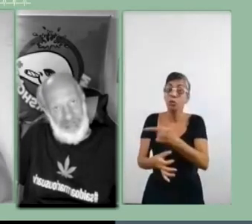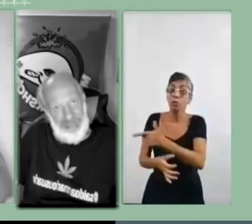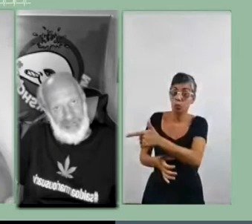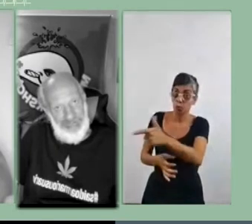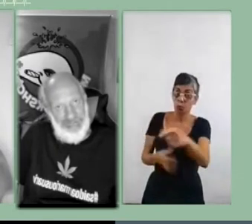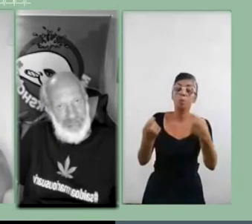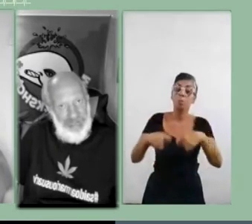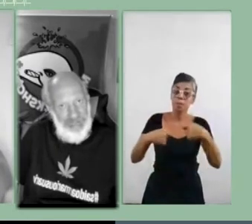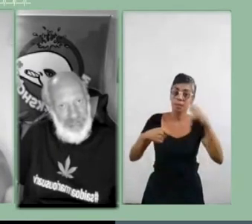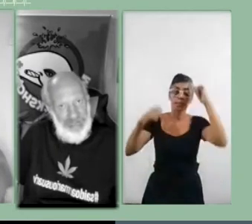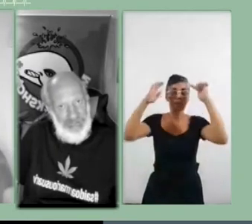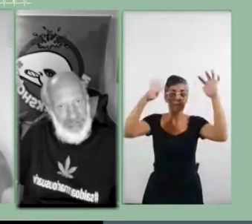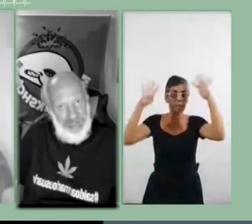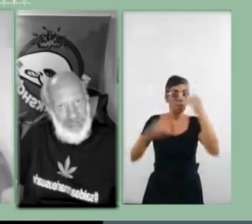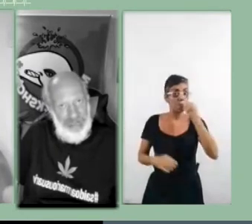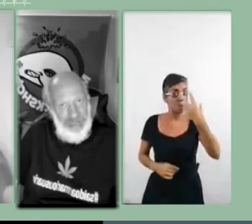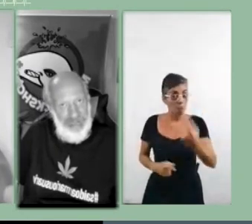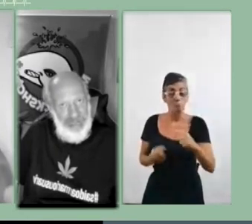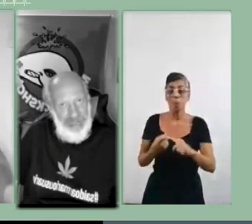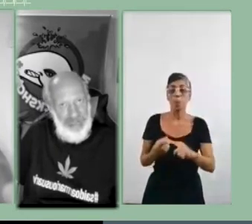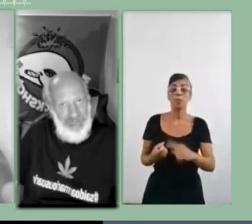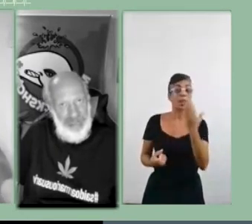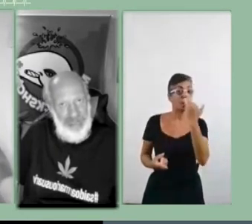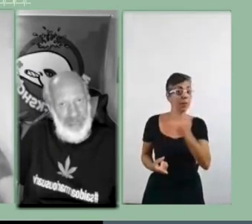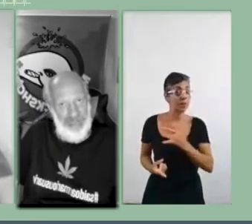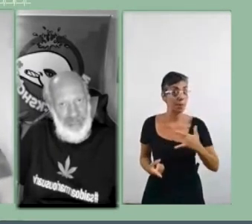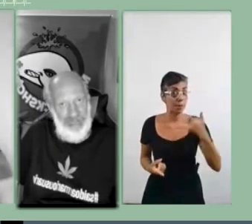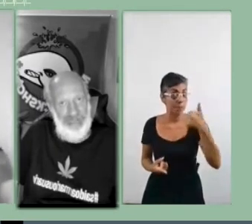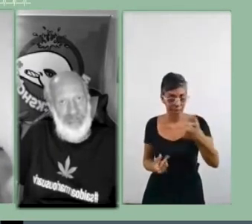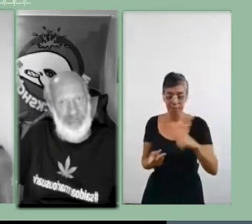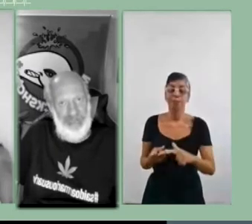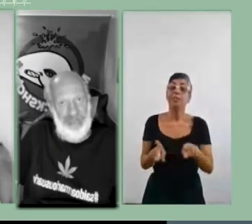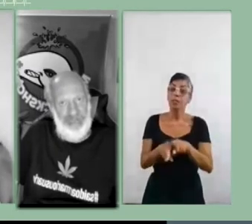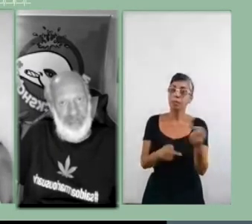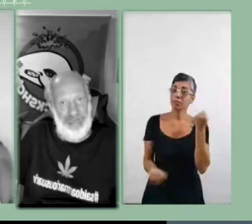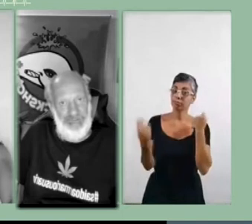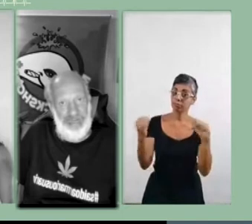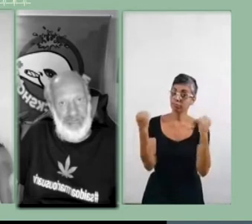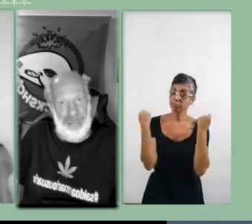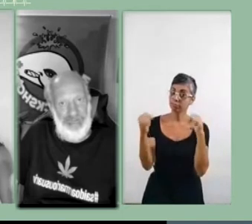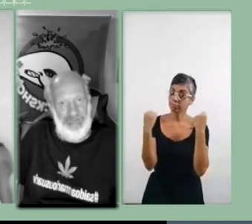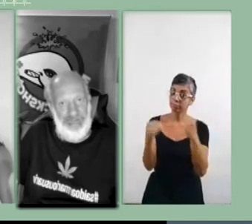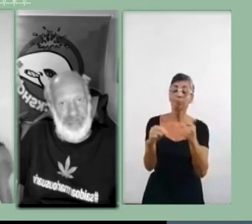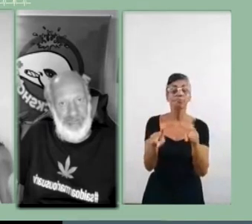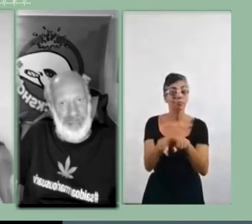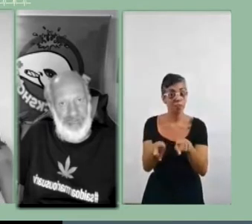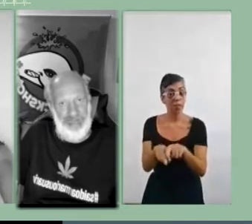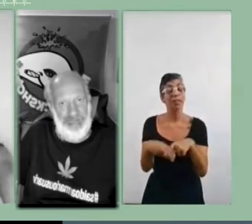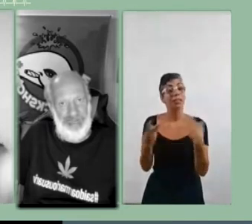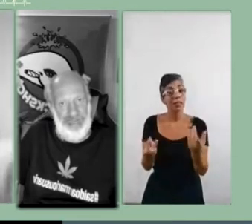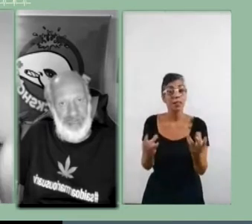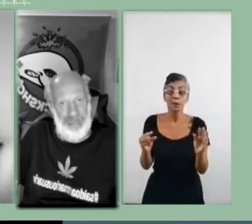uma alimentação boa, fazer exercícios, né? E, obviamente, complementar, então,